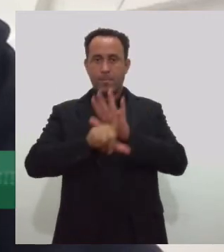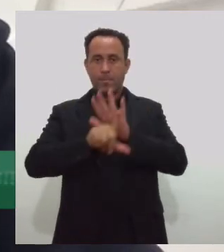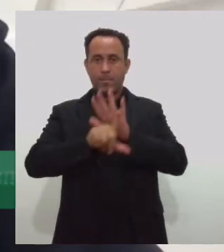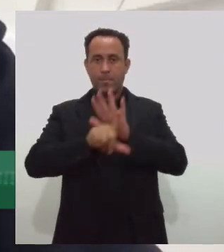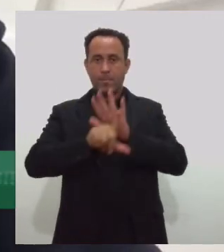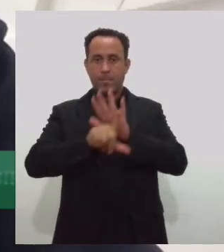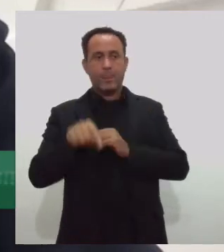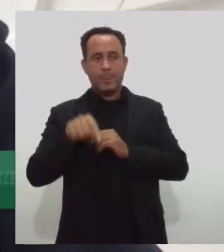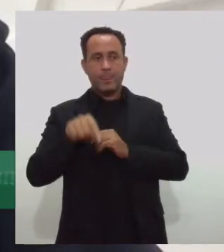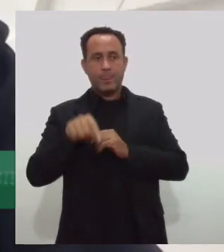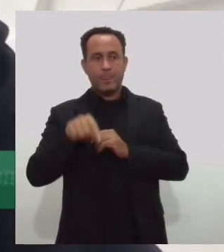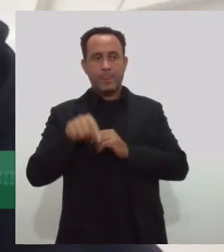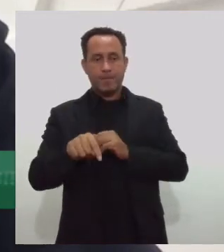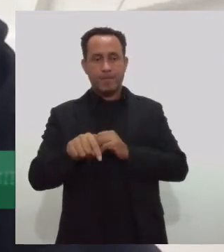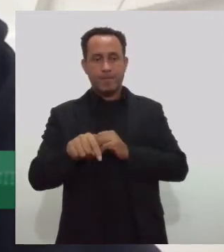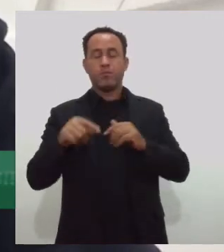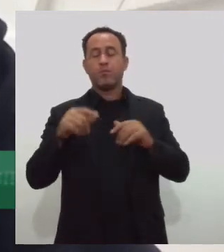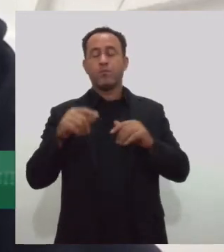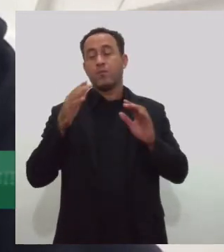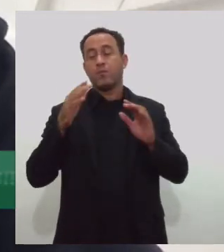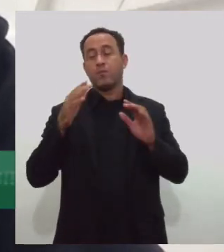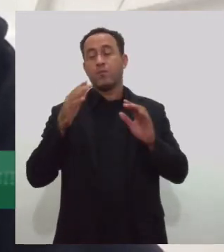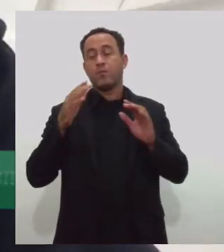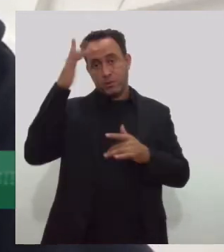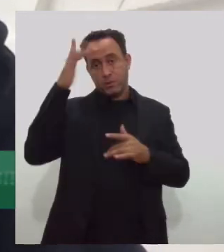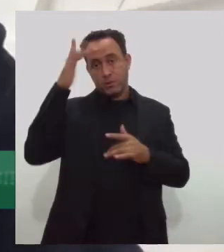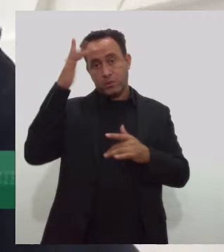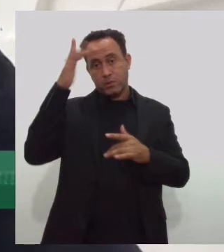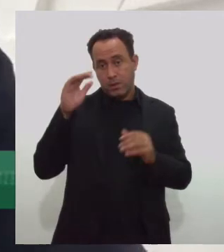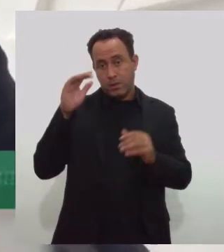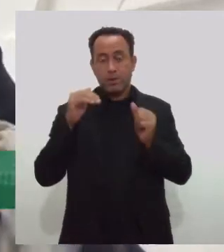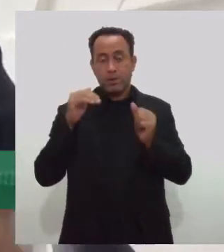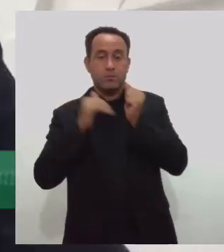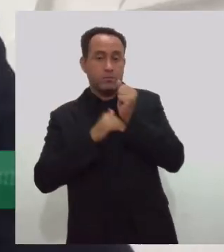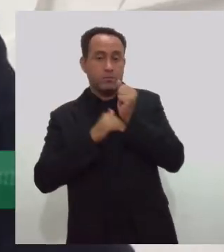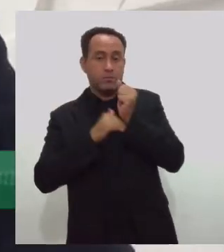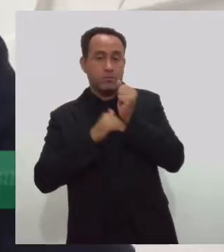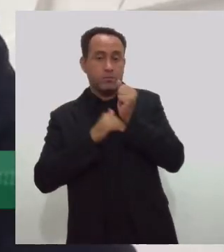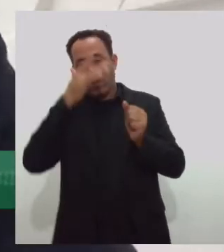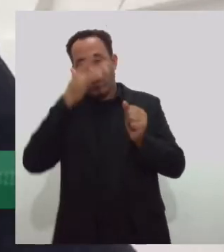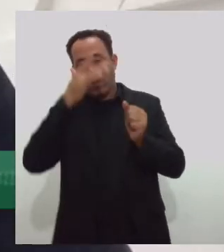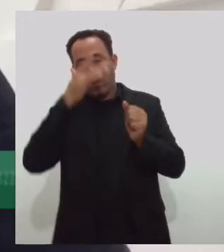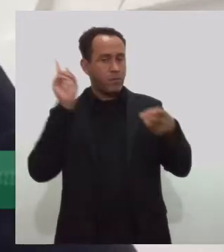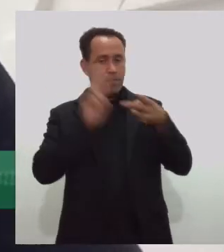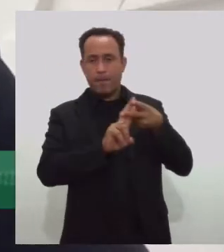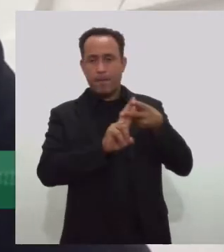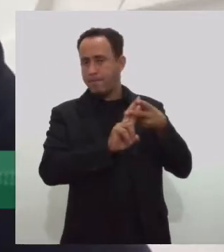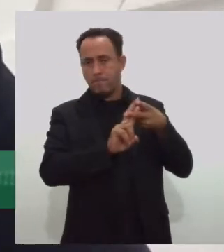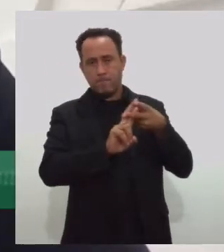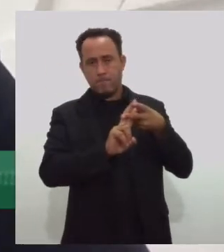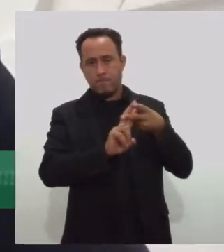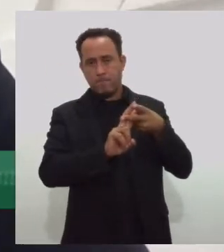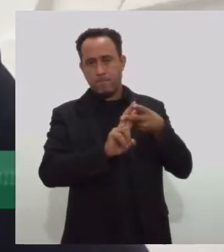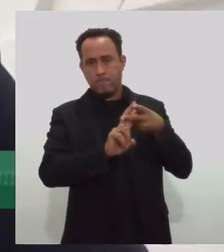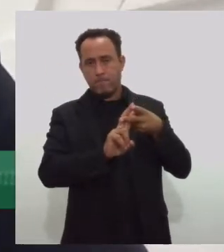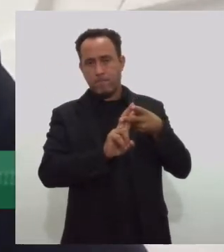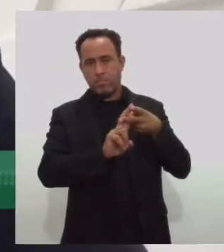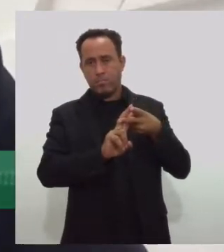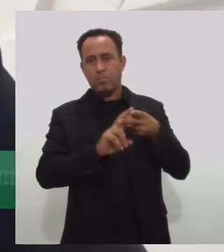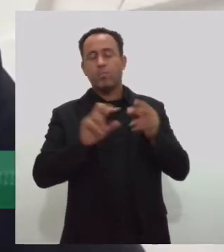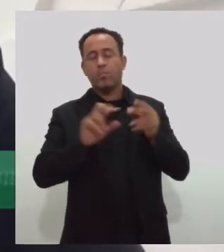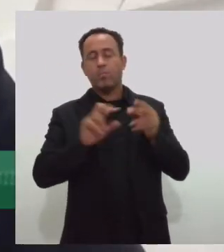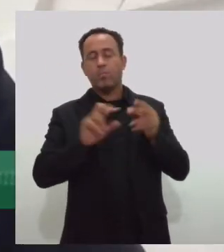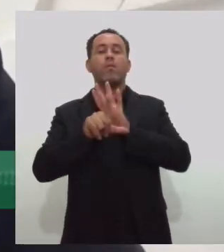de corrupção ativa ou passiva, pena de reclusão. A pessoa vai ser presa. O que que a lei de improbidade veio